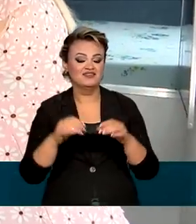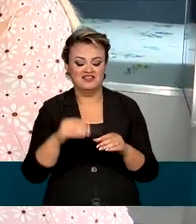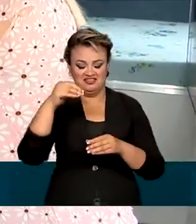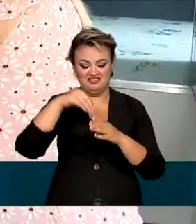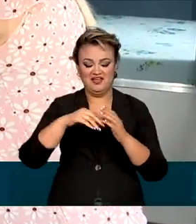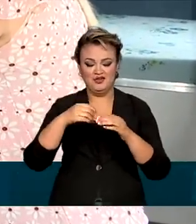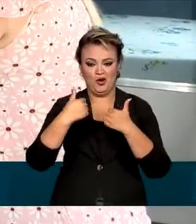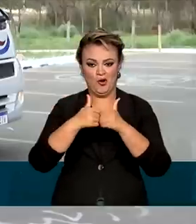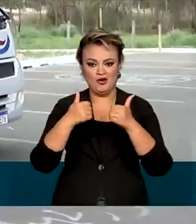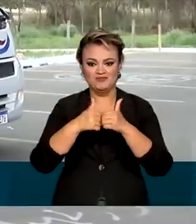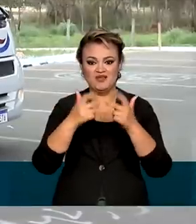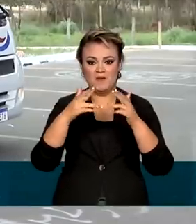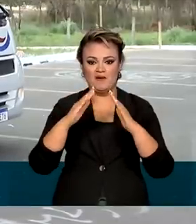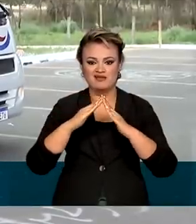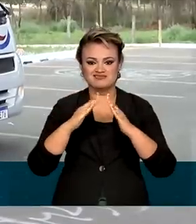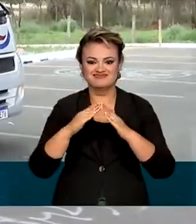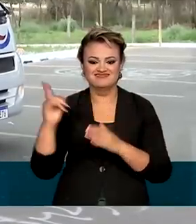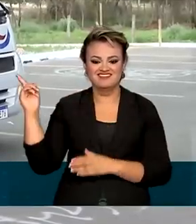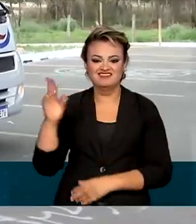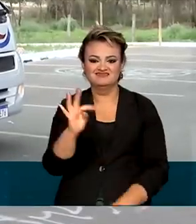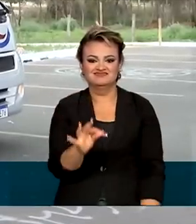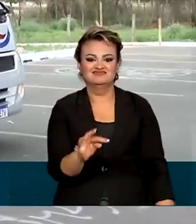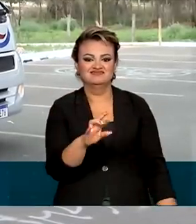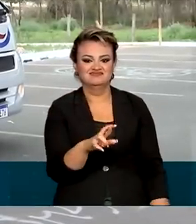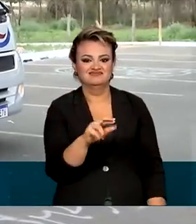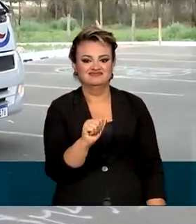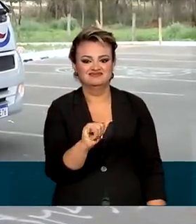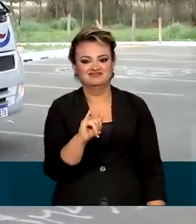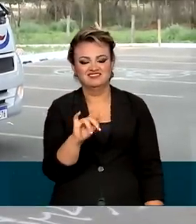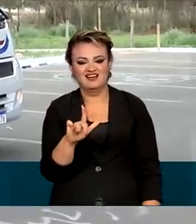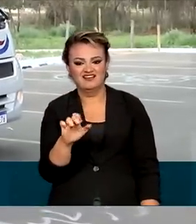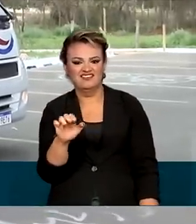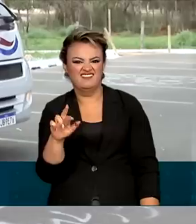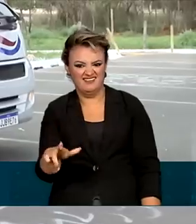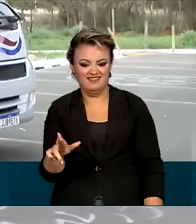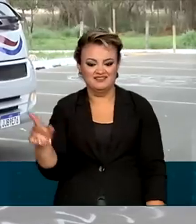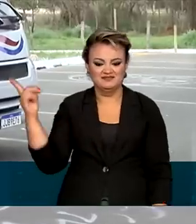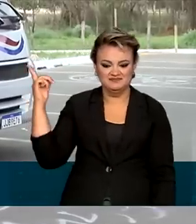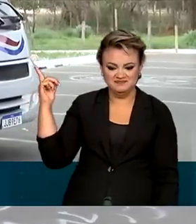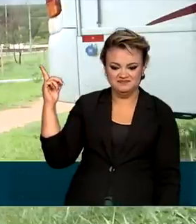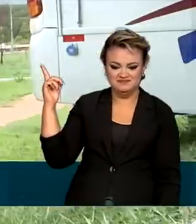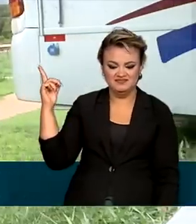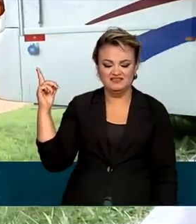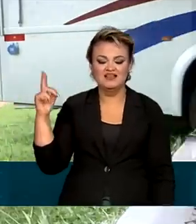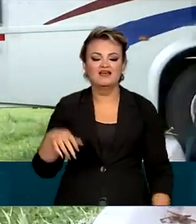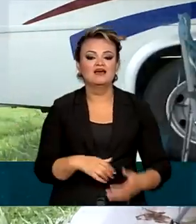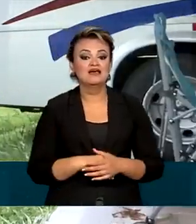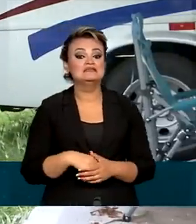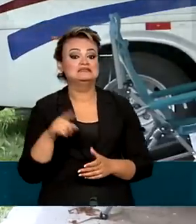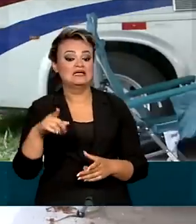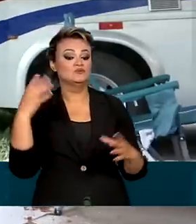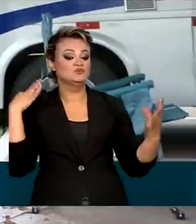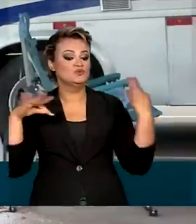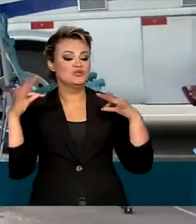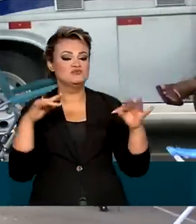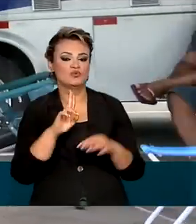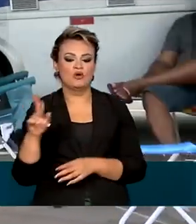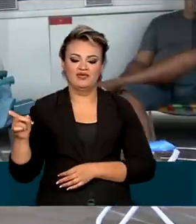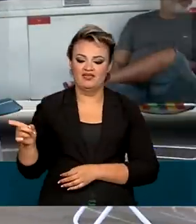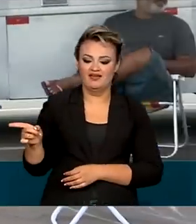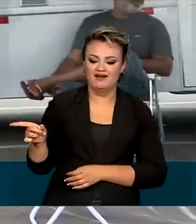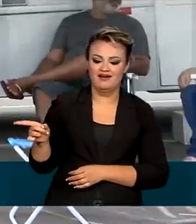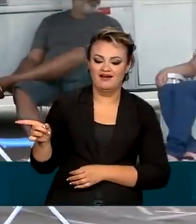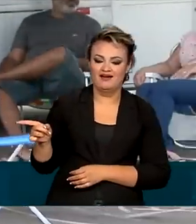casa é mais ou menos assim a vida dos praticantes do caravanismo que é o turismo feito com